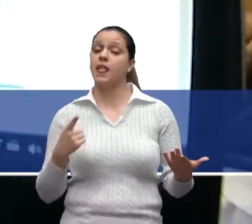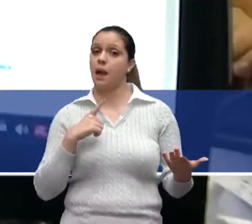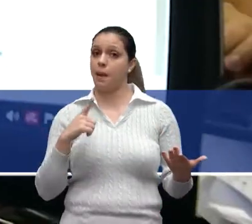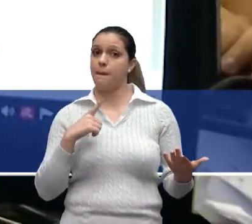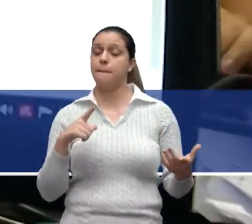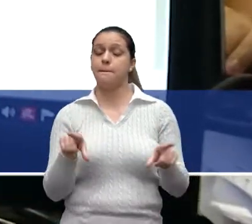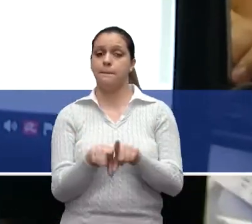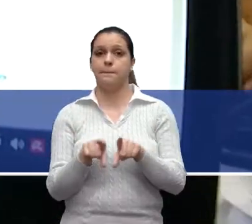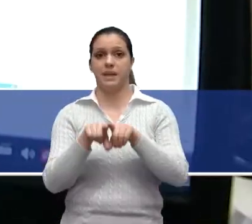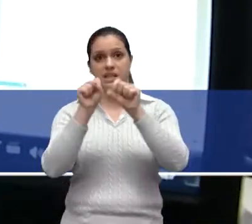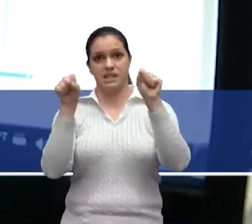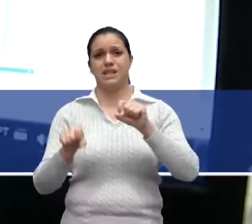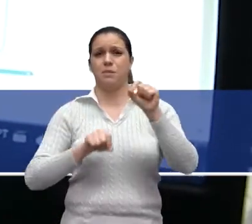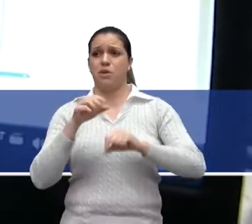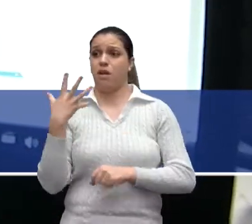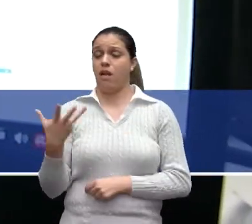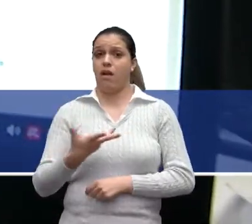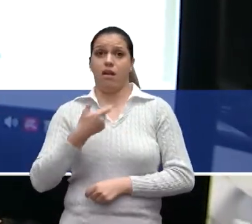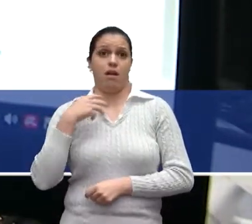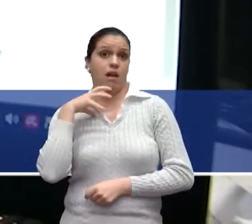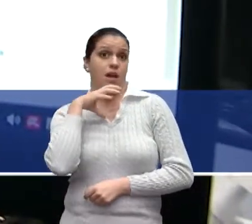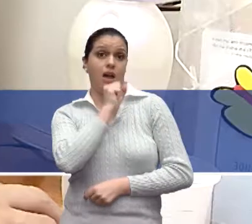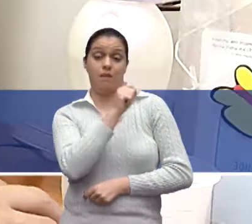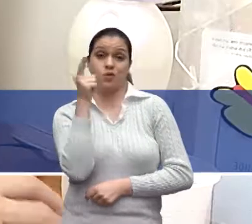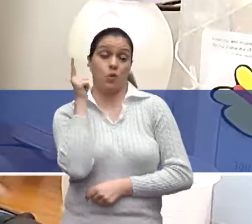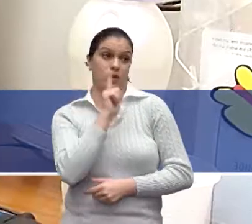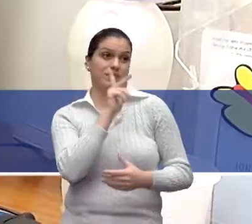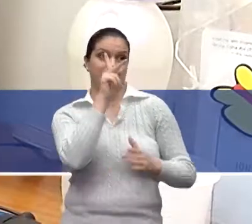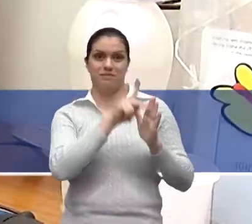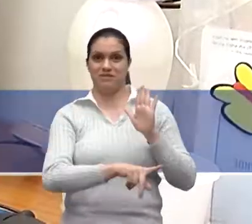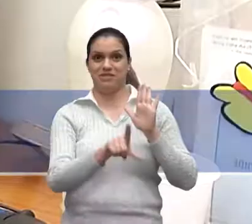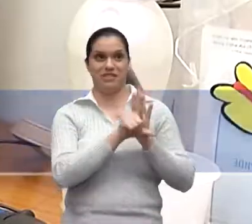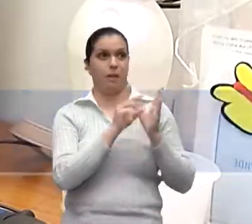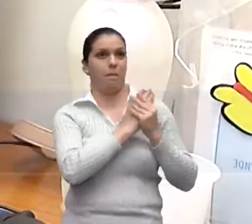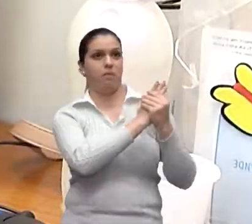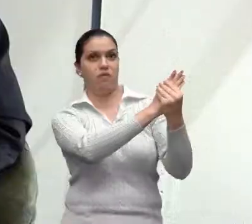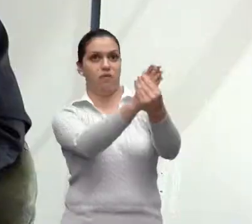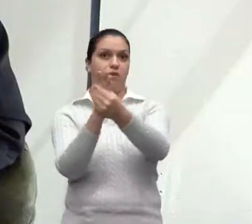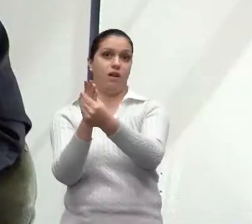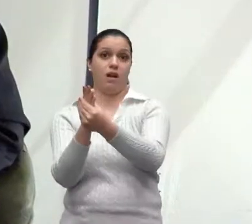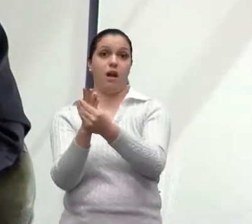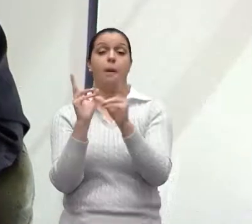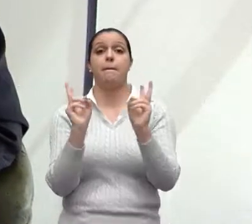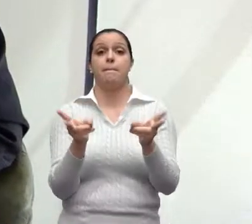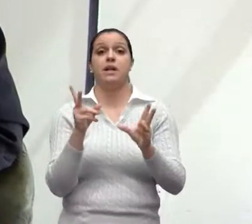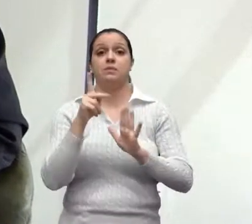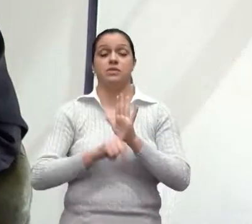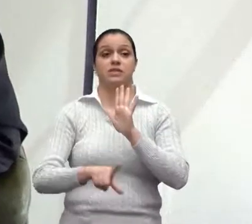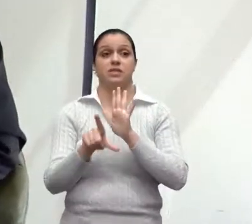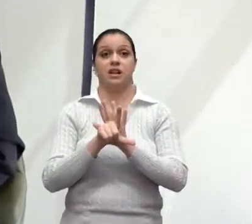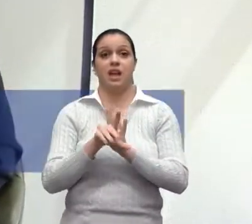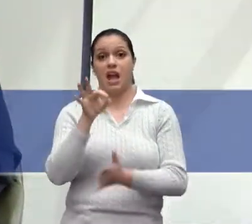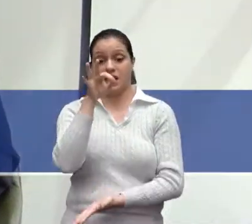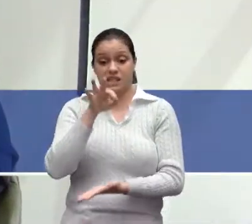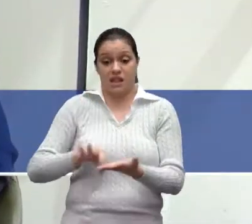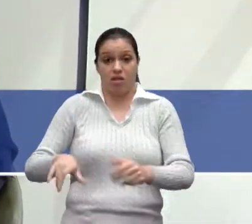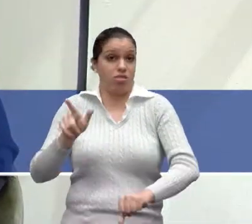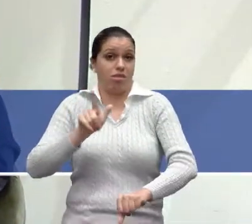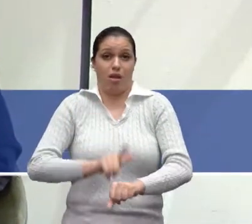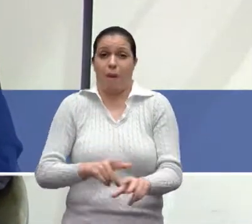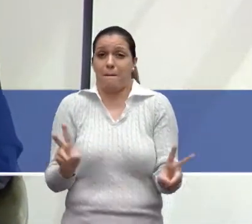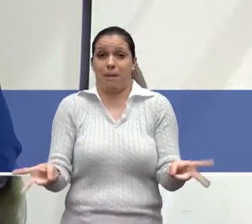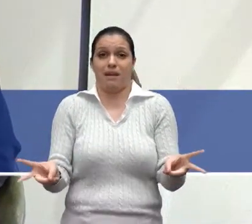organizadamente. Na prática, o sistema também vai assegurar rapidez na tramitação dos projetos. O mesmo processo ele pode ser assinado por